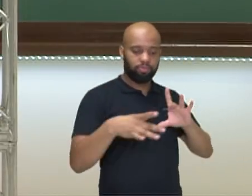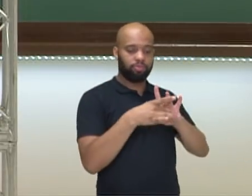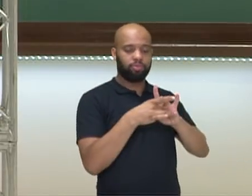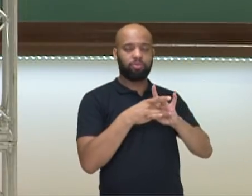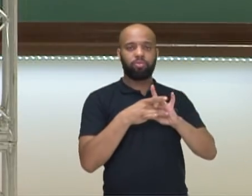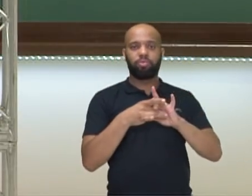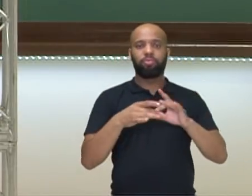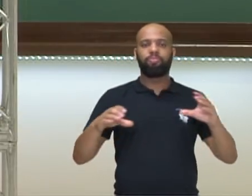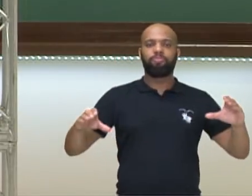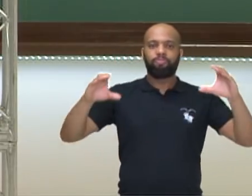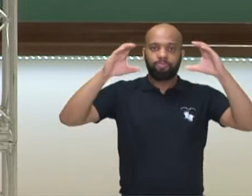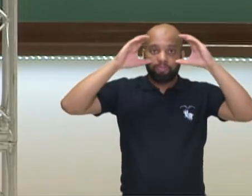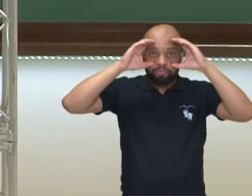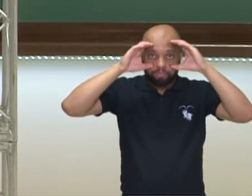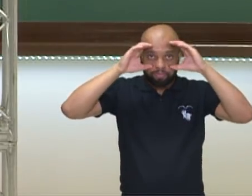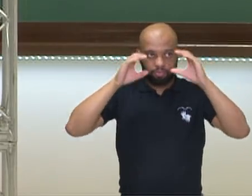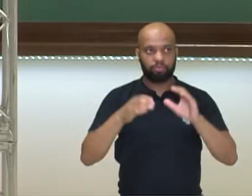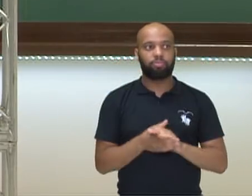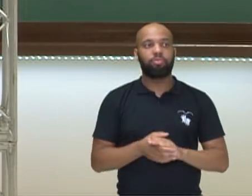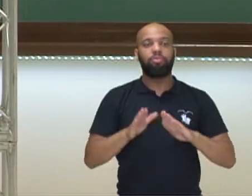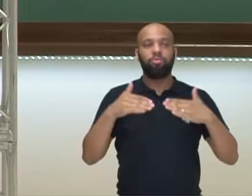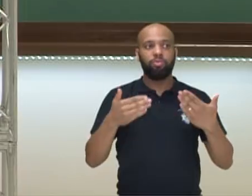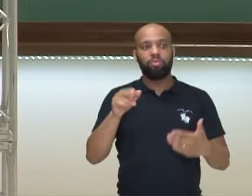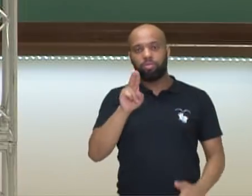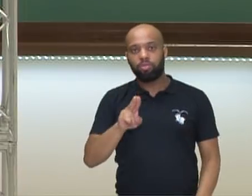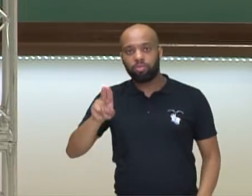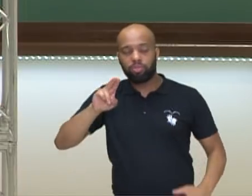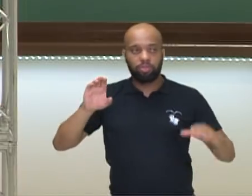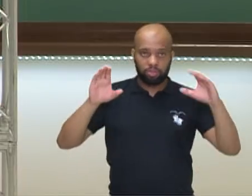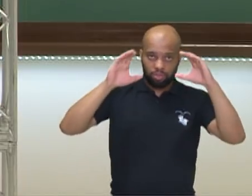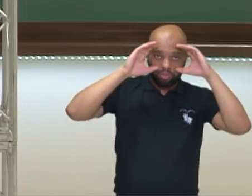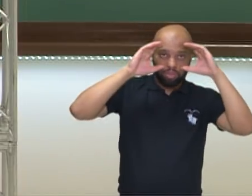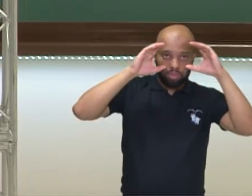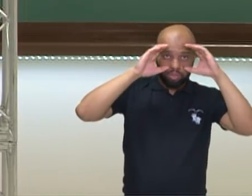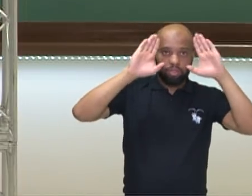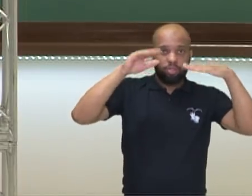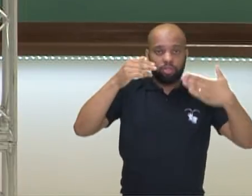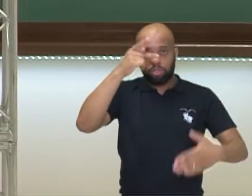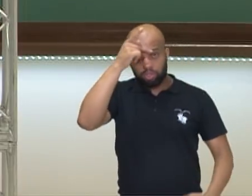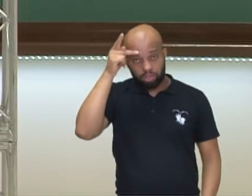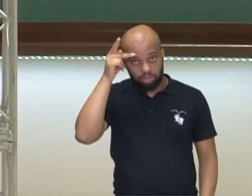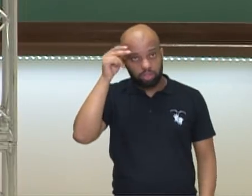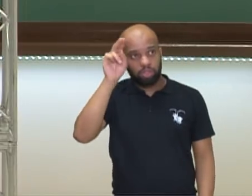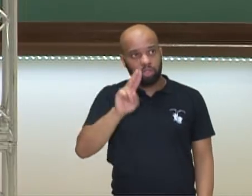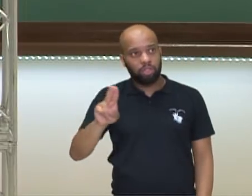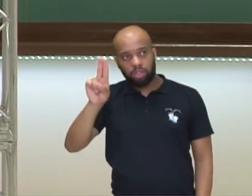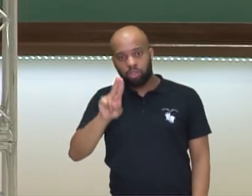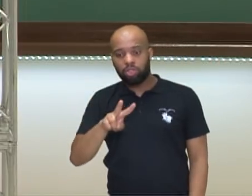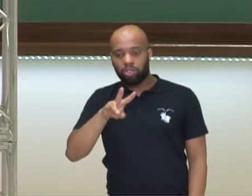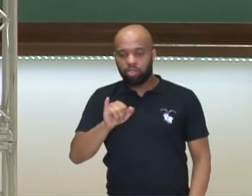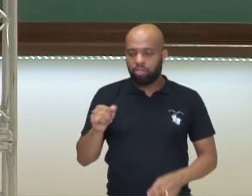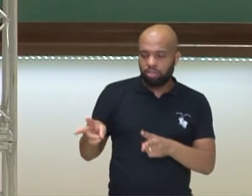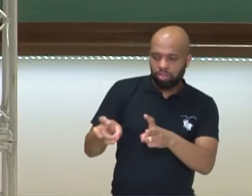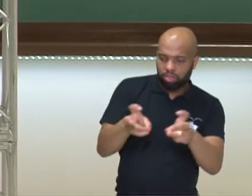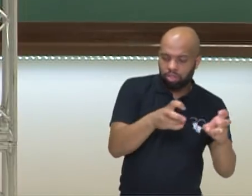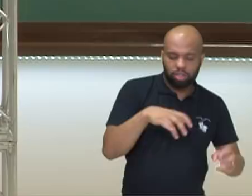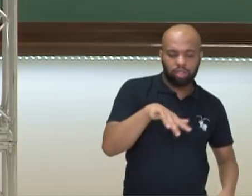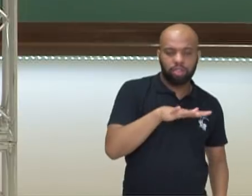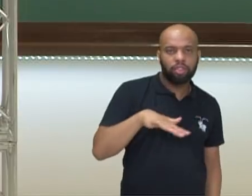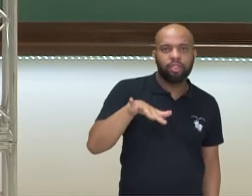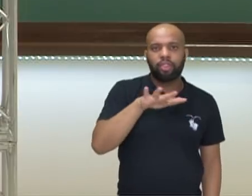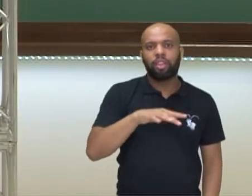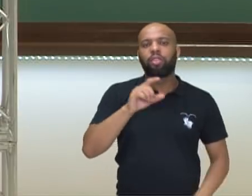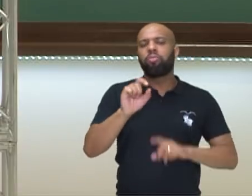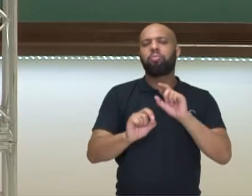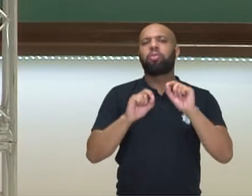com o óculos, certo? Então, através do óculos, o usuário vai reconhecer o ambiente e o